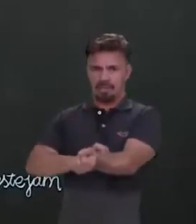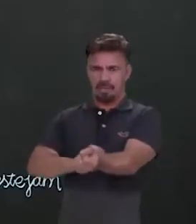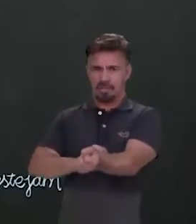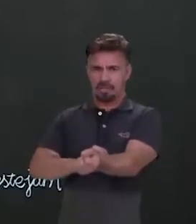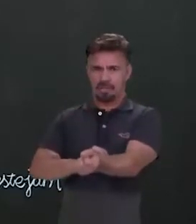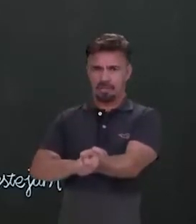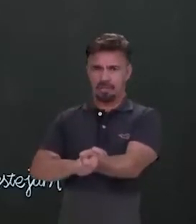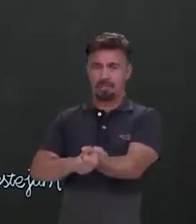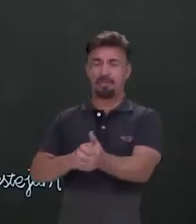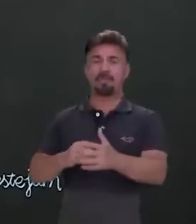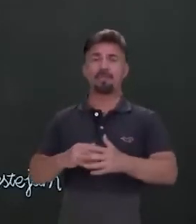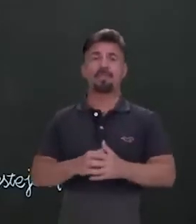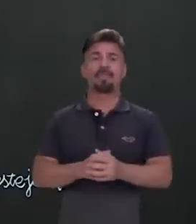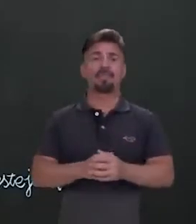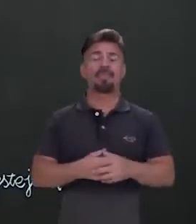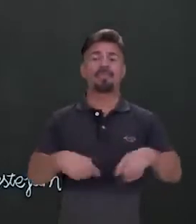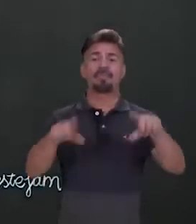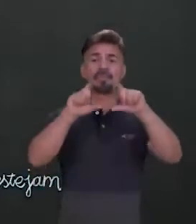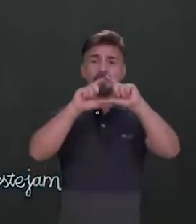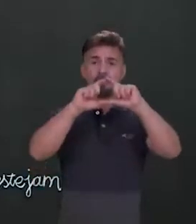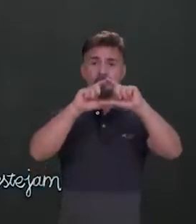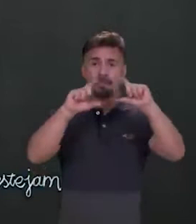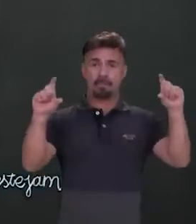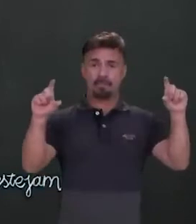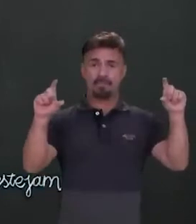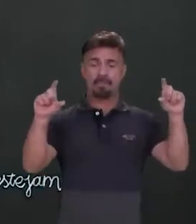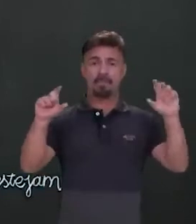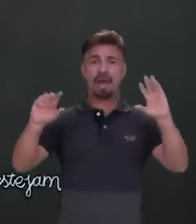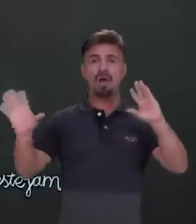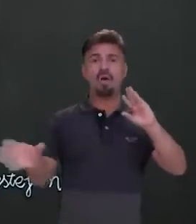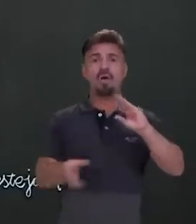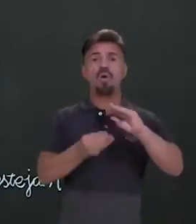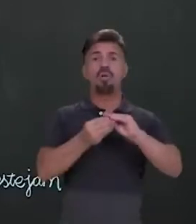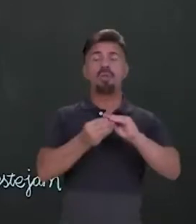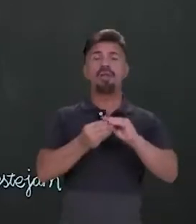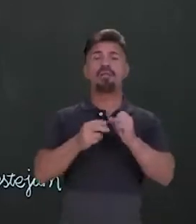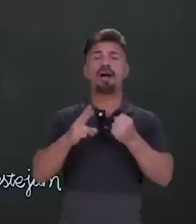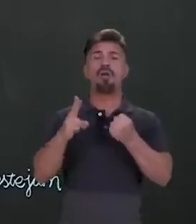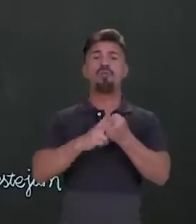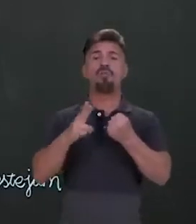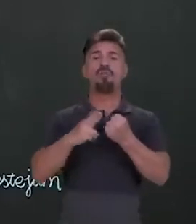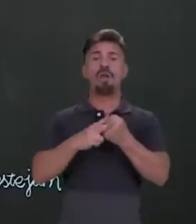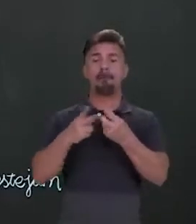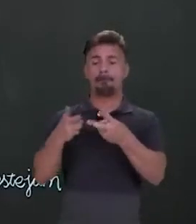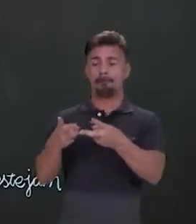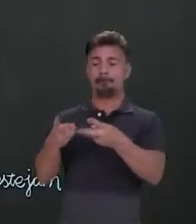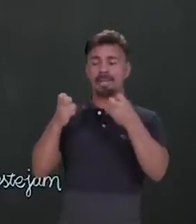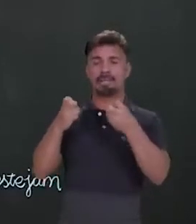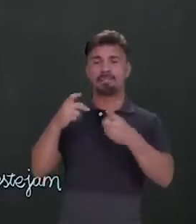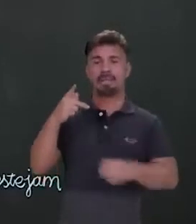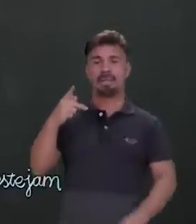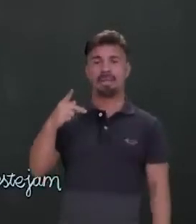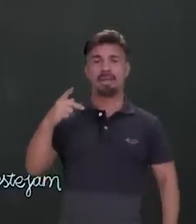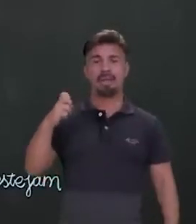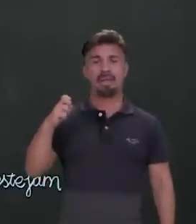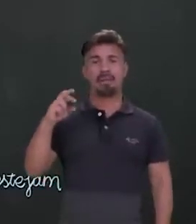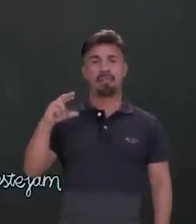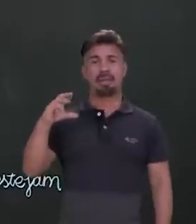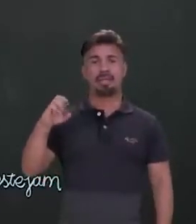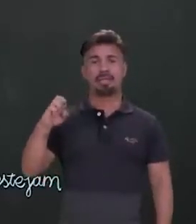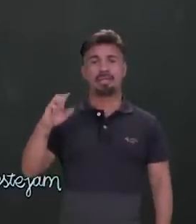ponto de vista da oração, do ponto de vista do período, para completar o sentido do verbo percebeu. O diretor